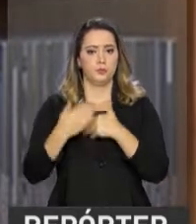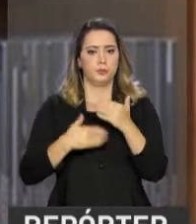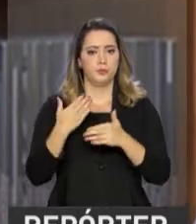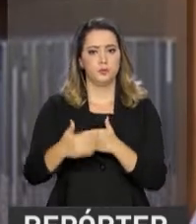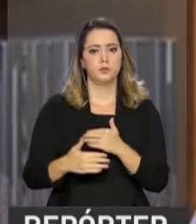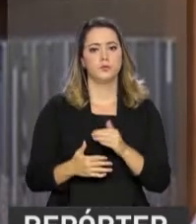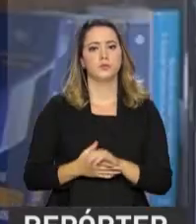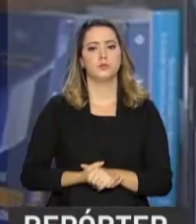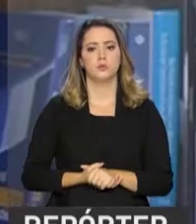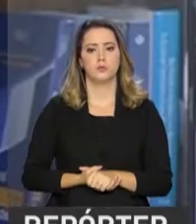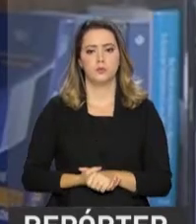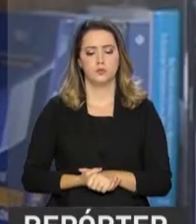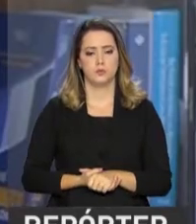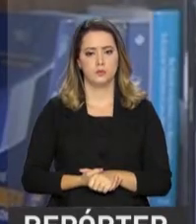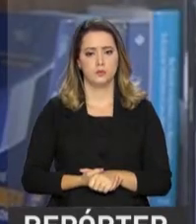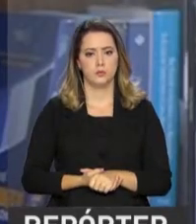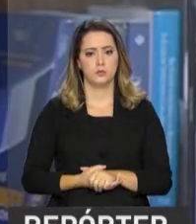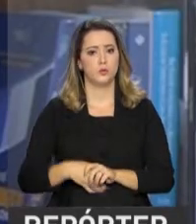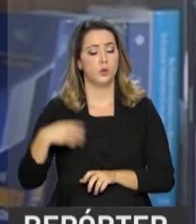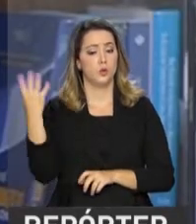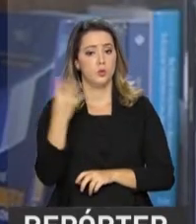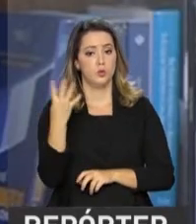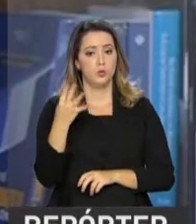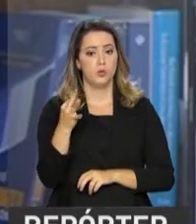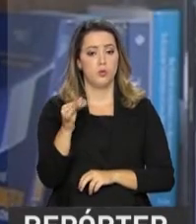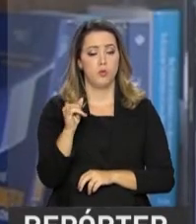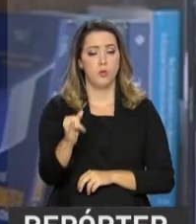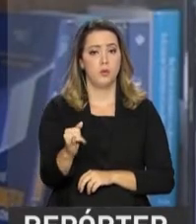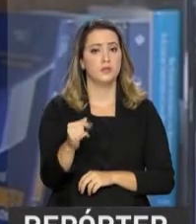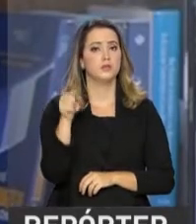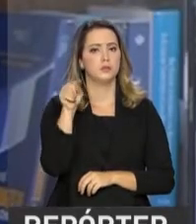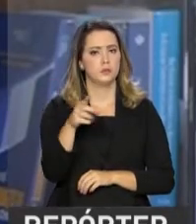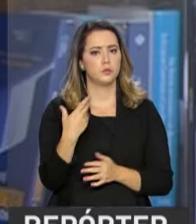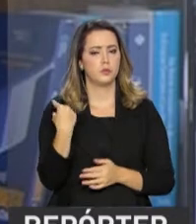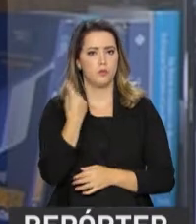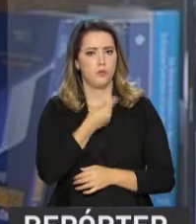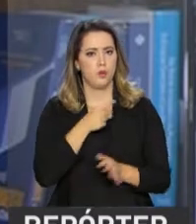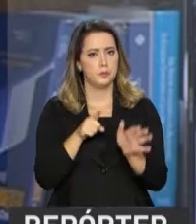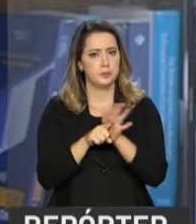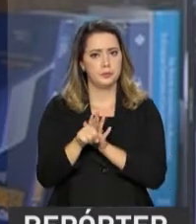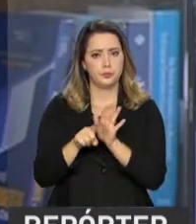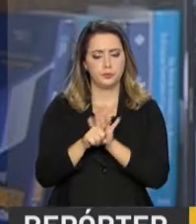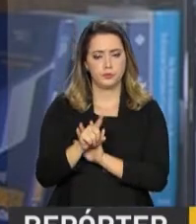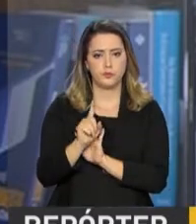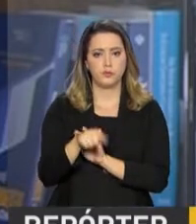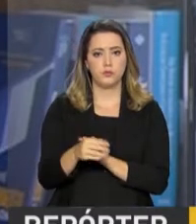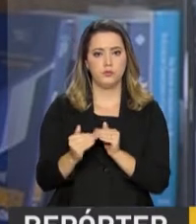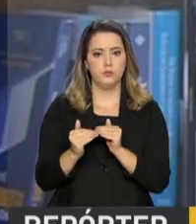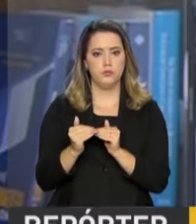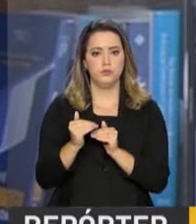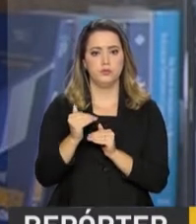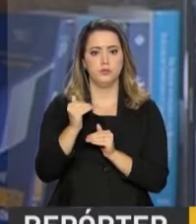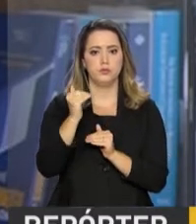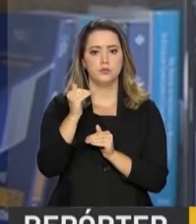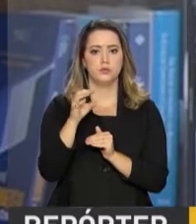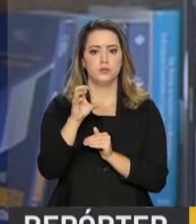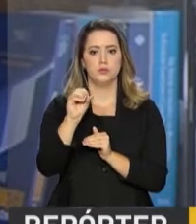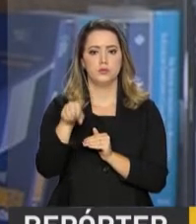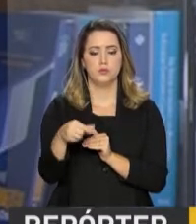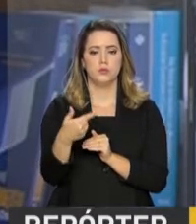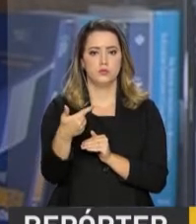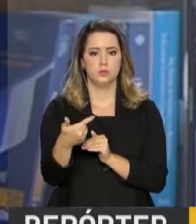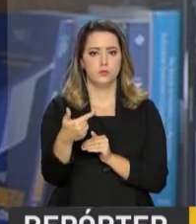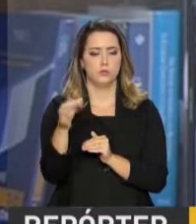a esse crescimento. No quarto trimestre, a previsão que a equipe do boletim macro do IBE faz é de um crescimento de